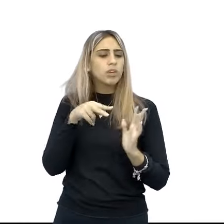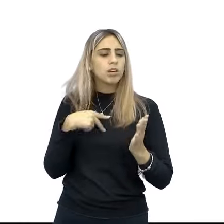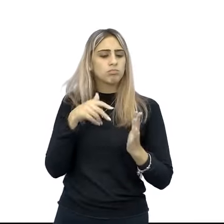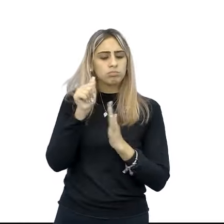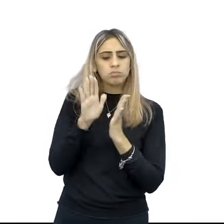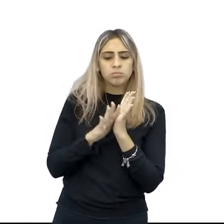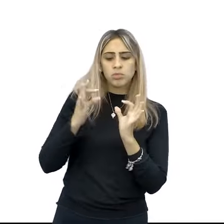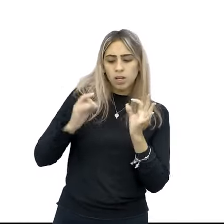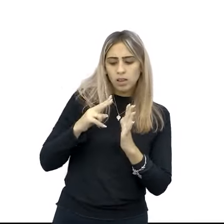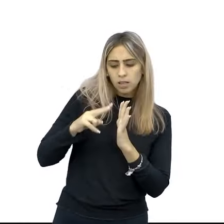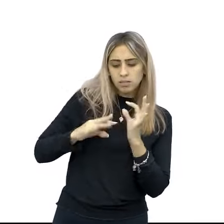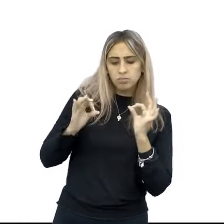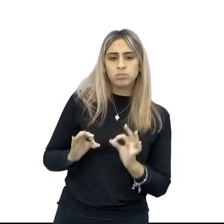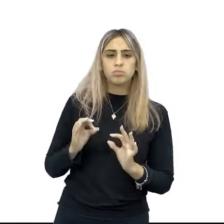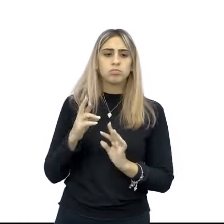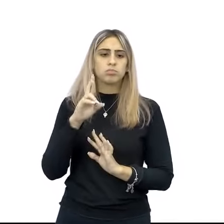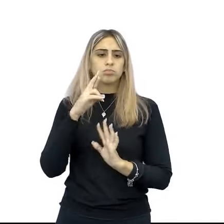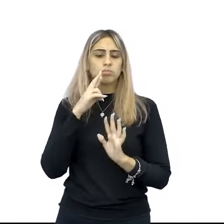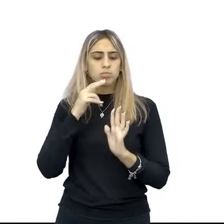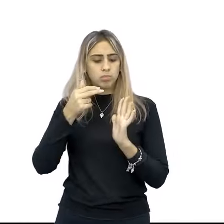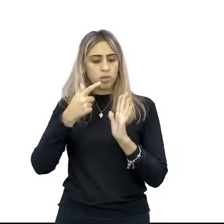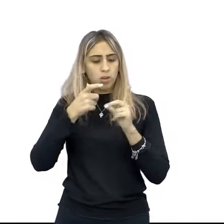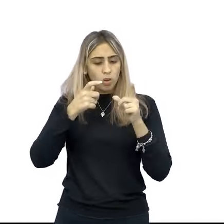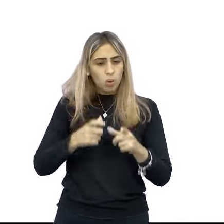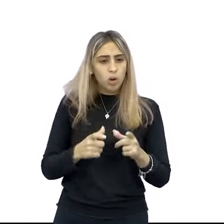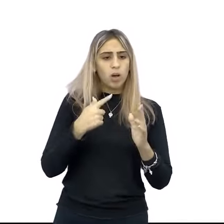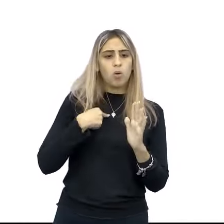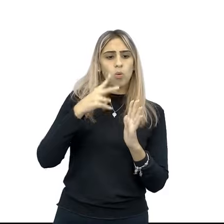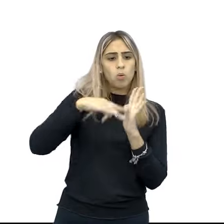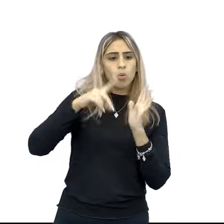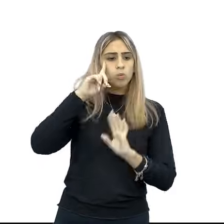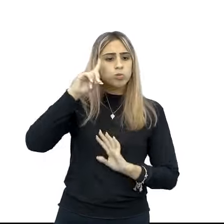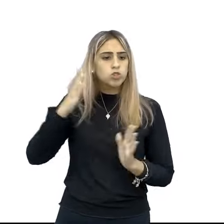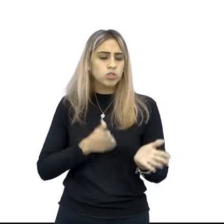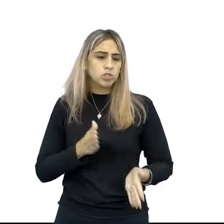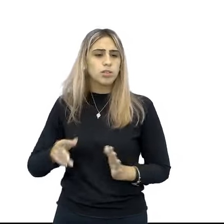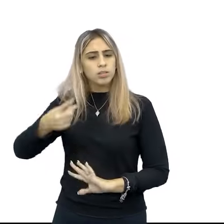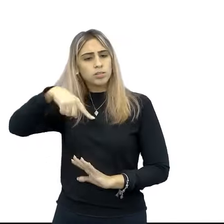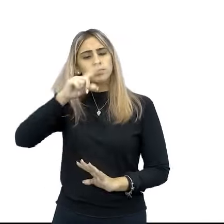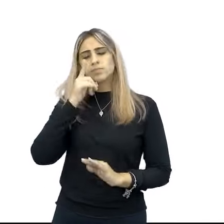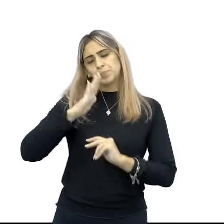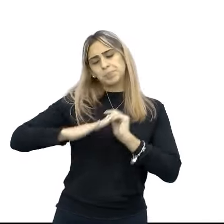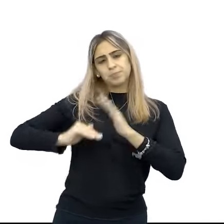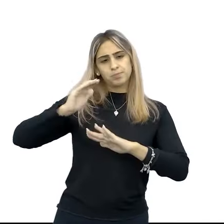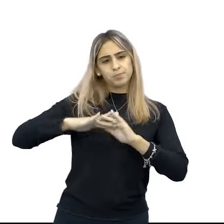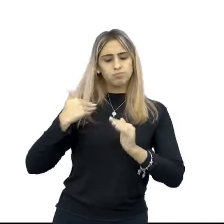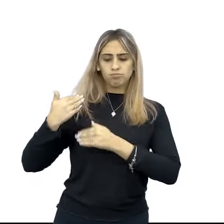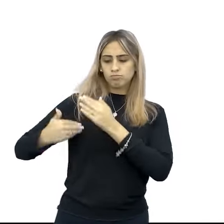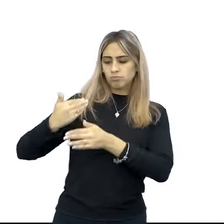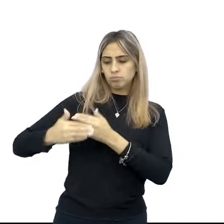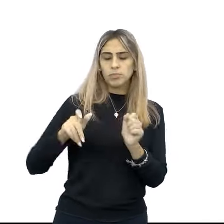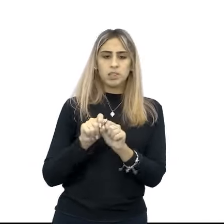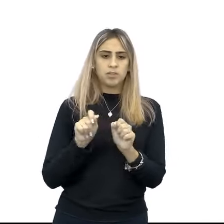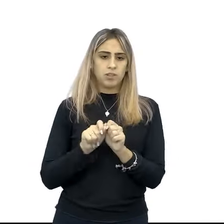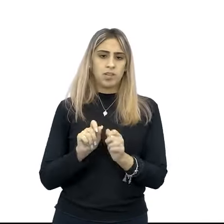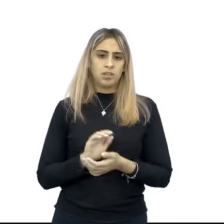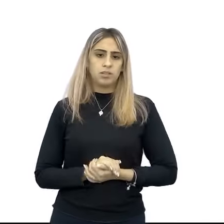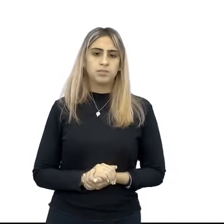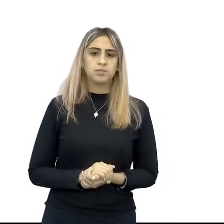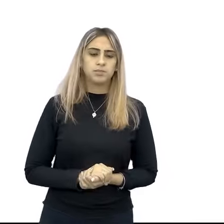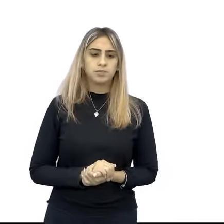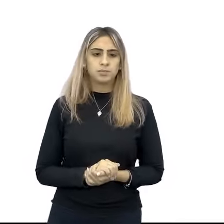o destinatário, o remetente, o local, a data, e assim essas habilidades vão sendo